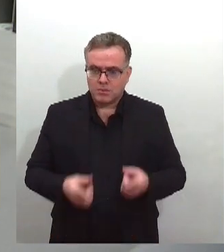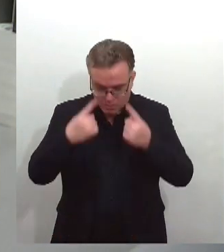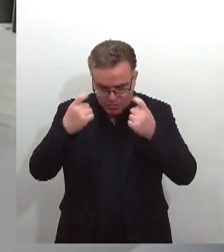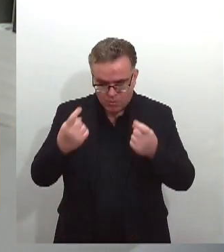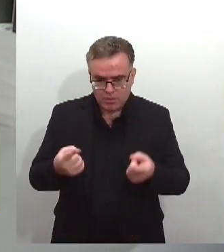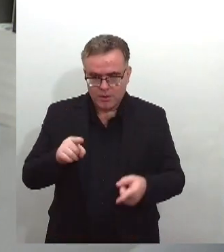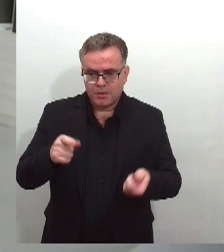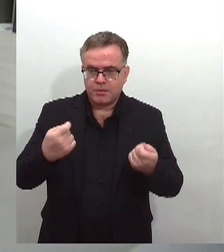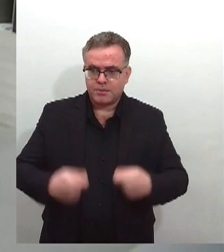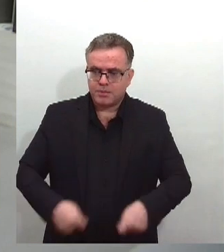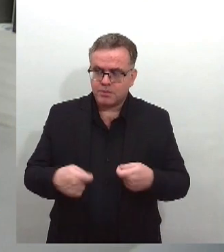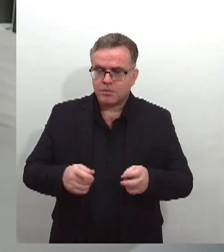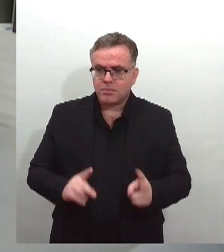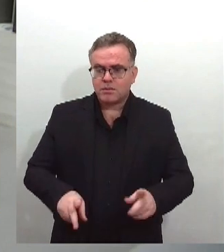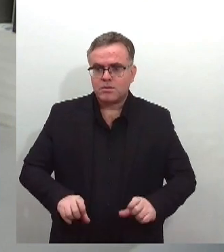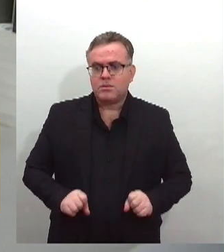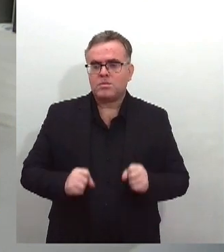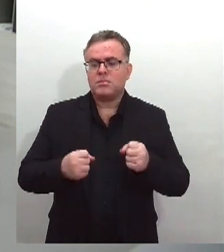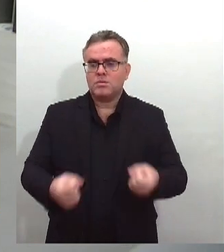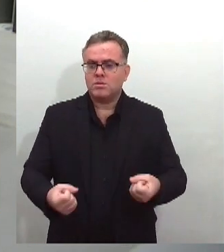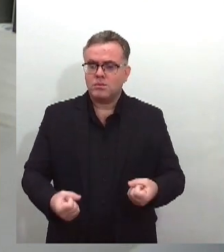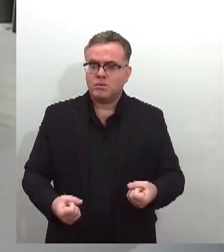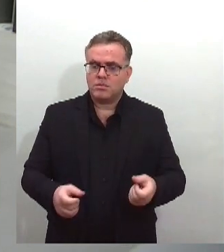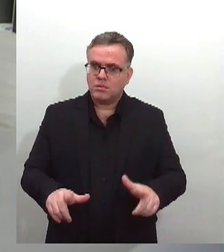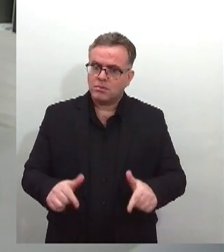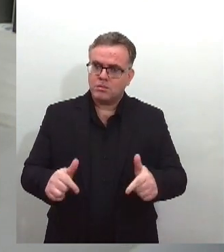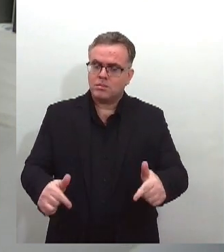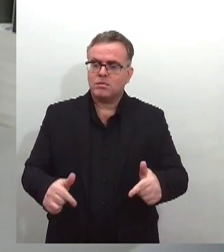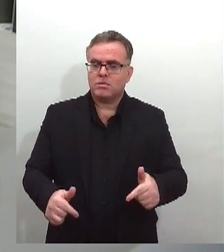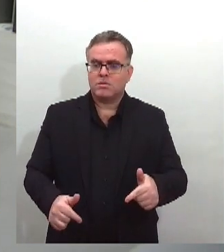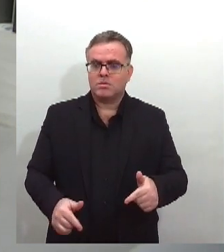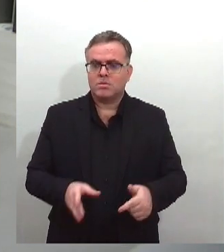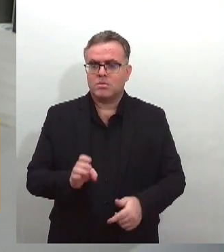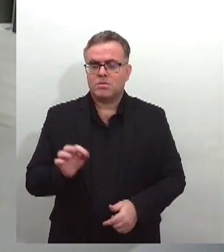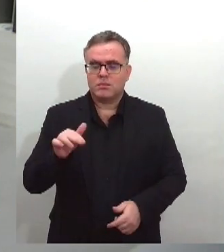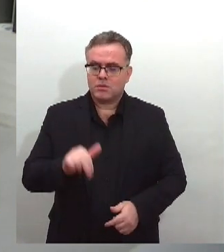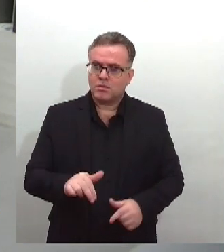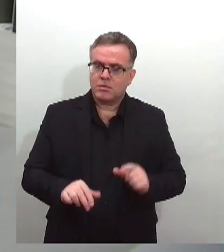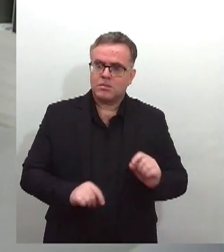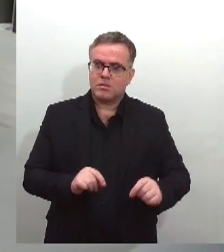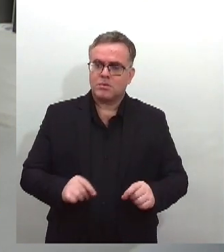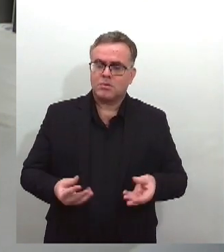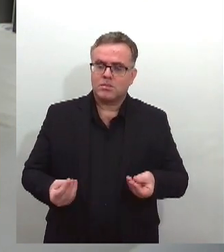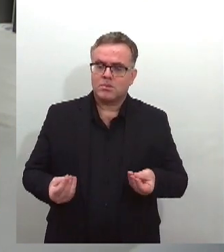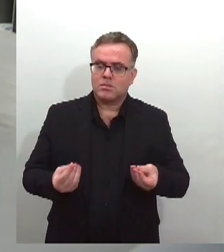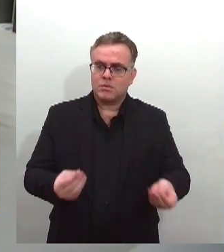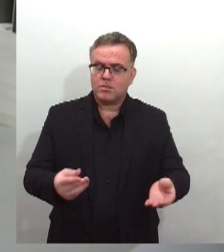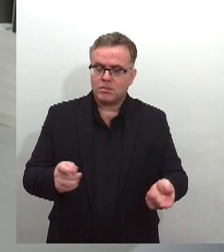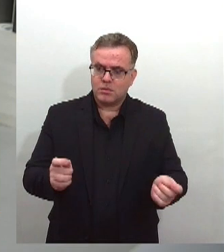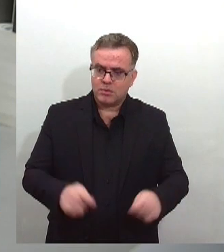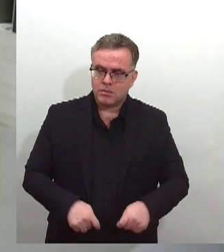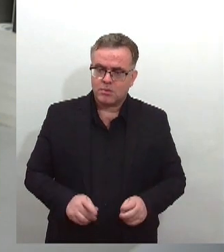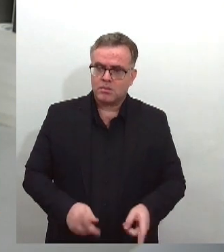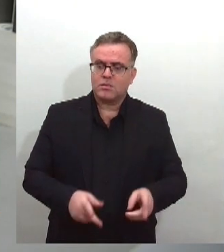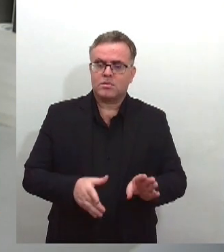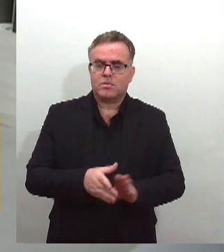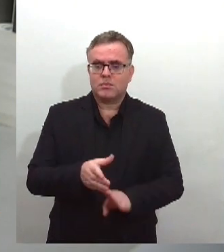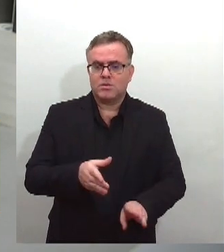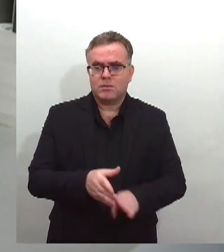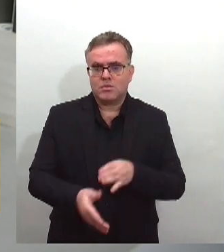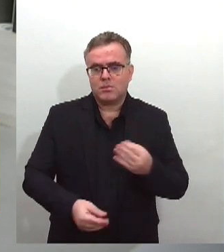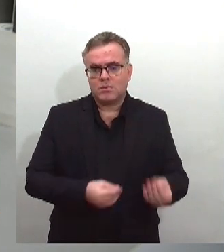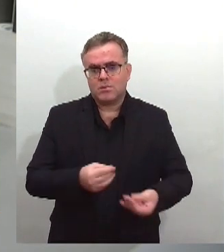precisa buscar ajuda, e os CRAMs, então, eles oferecem tanto esse suporte jurídico, essa orientação, mas também a